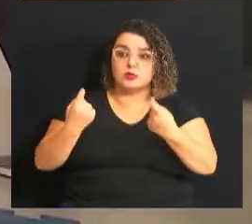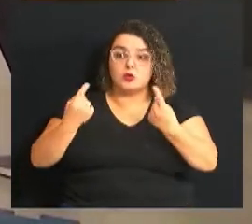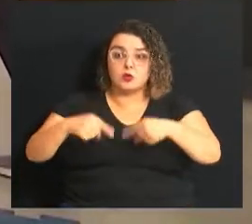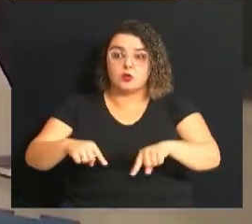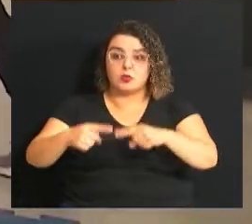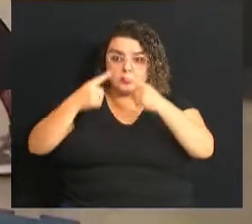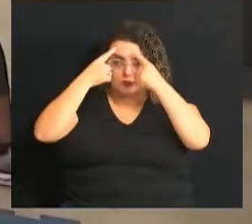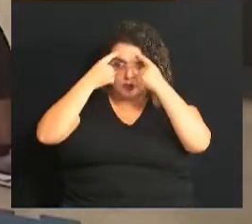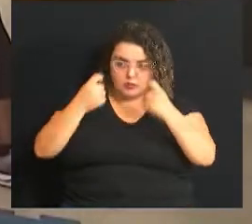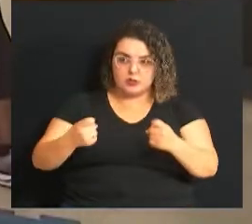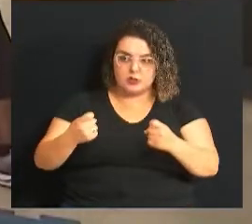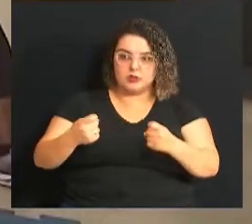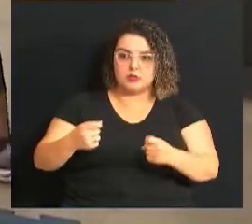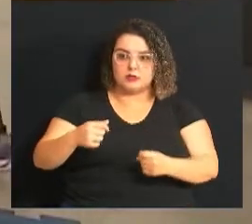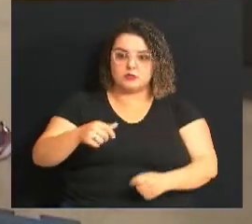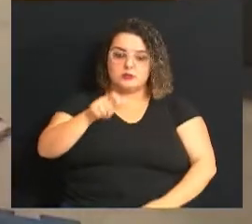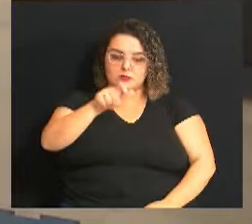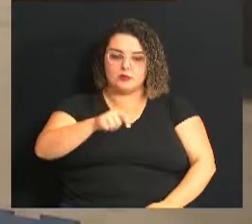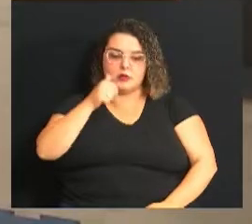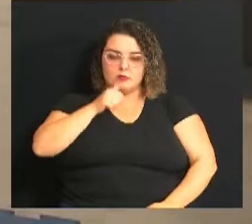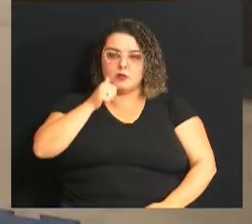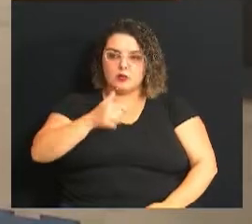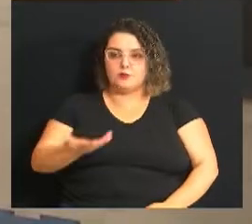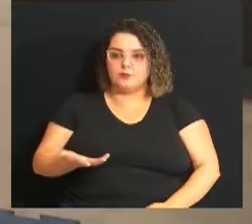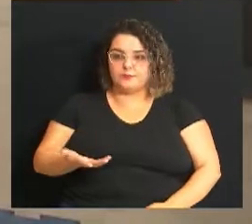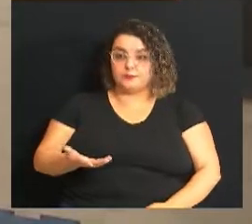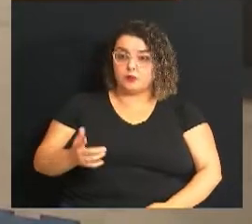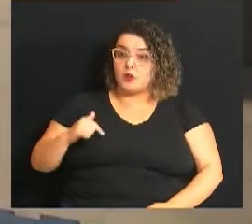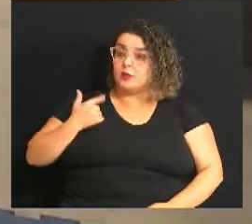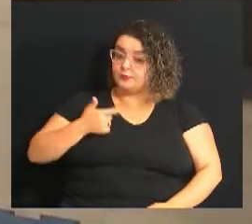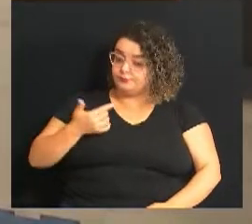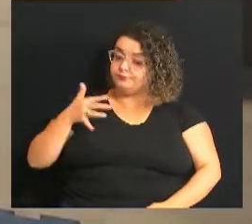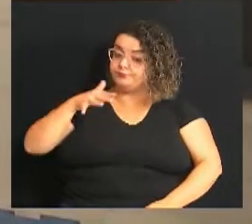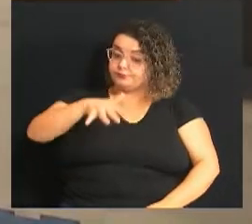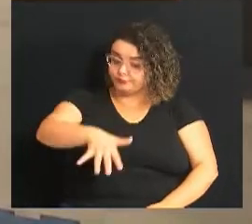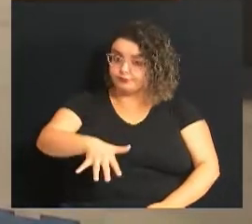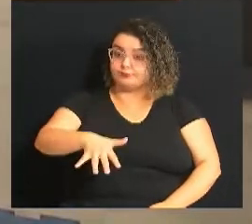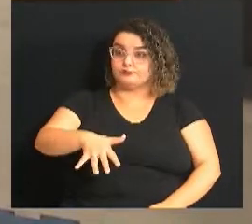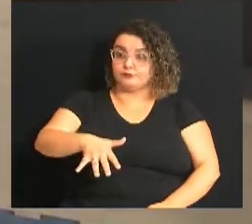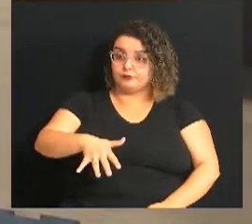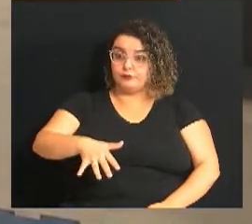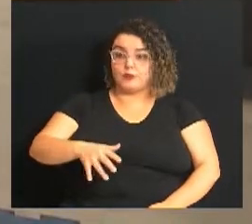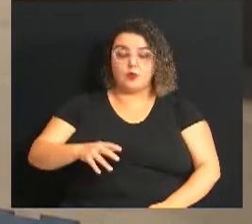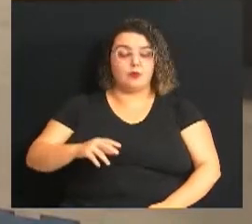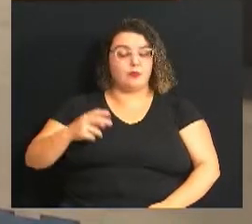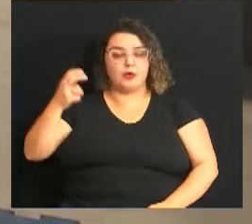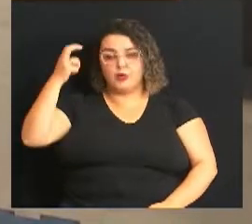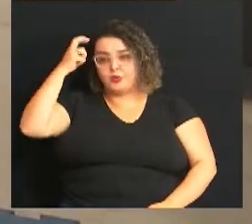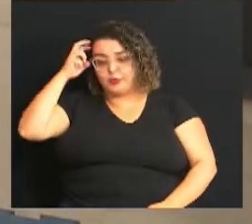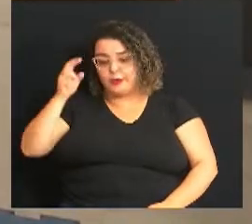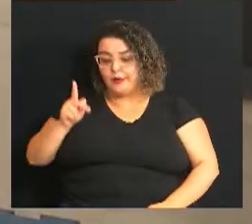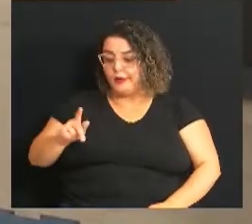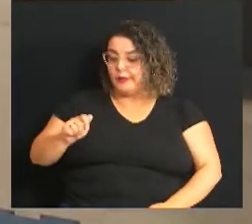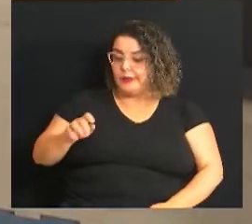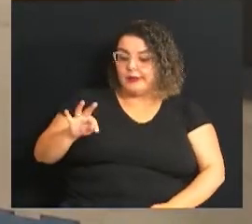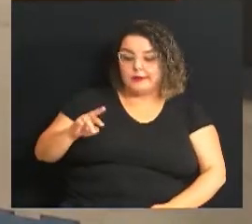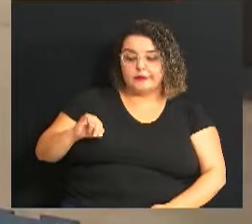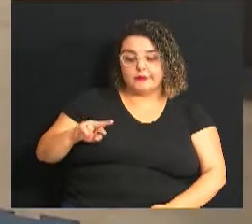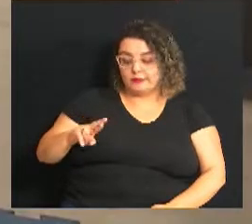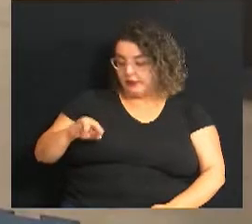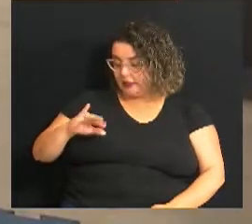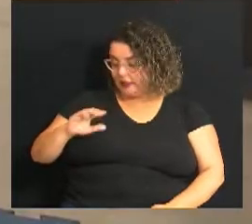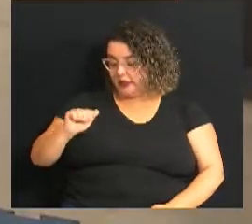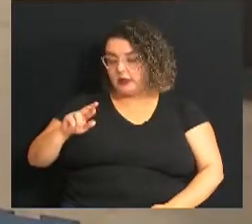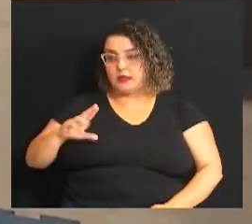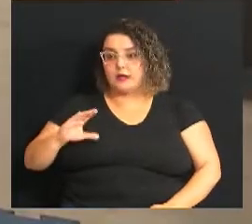mulher. Até porque a gente está inserido fortemente numa cultura muito patriarcal ainda, infelizmente, de que aquele homem é dono